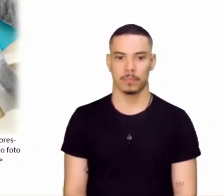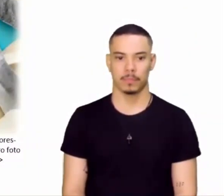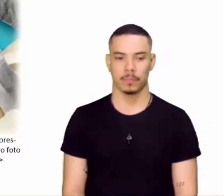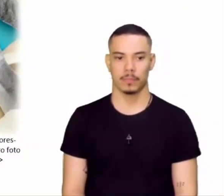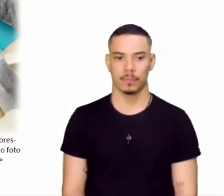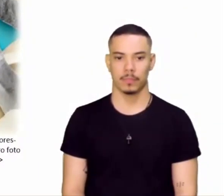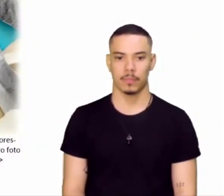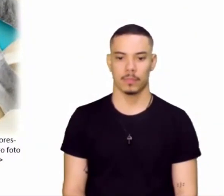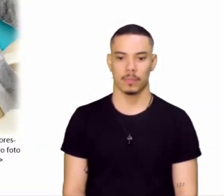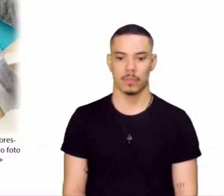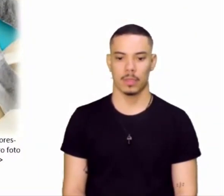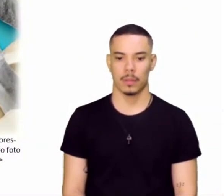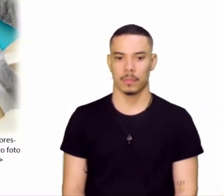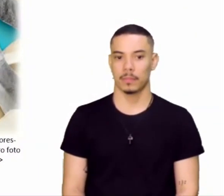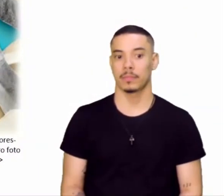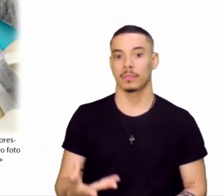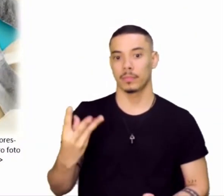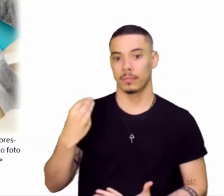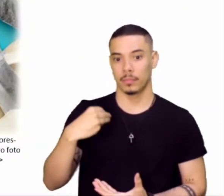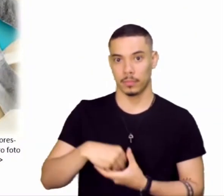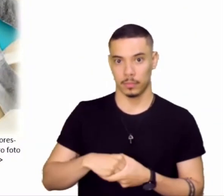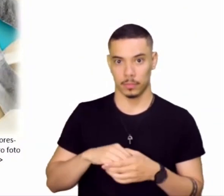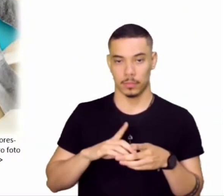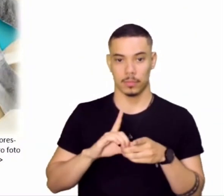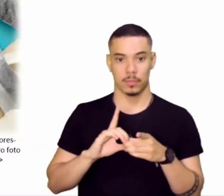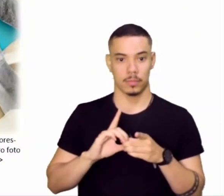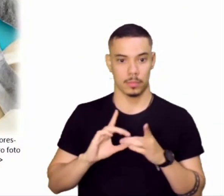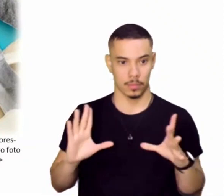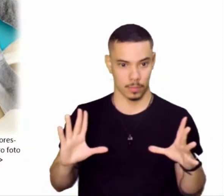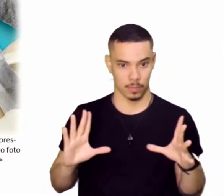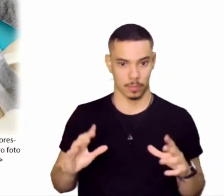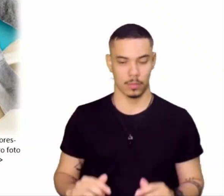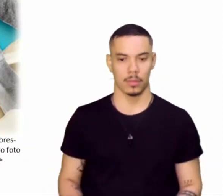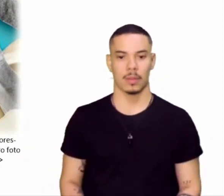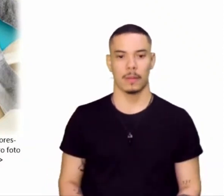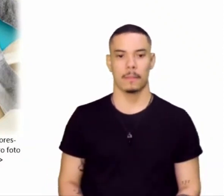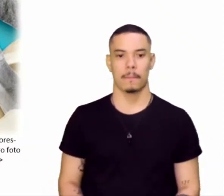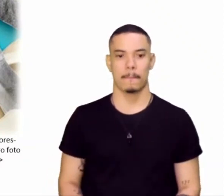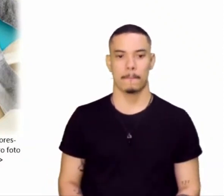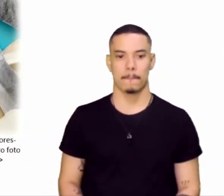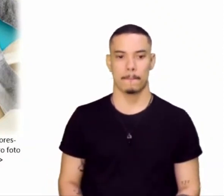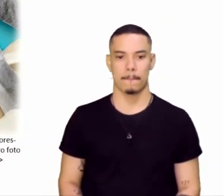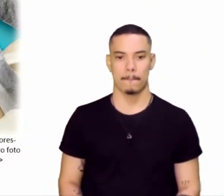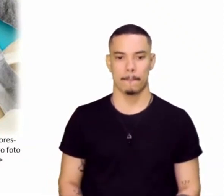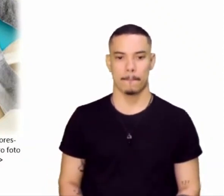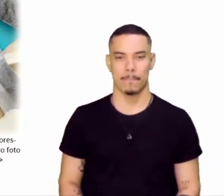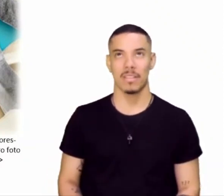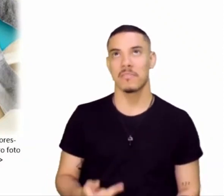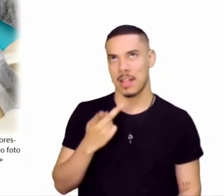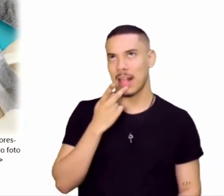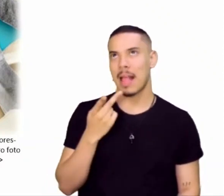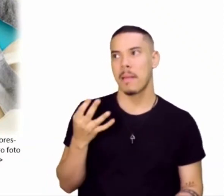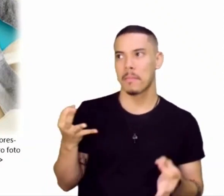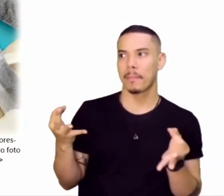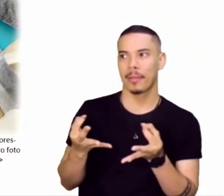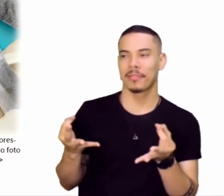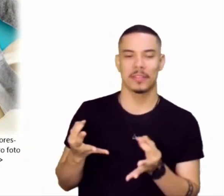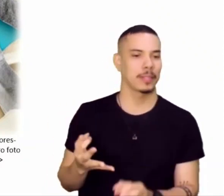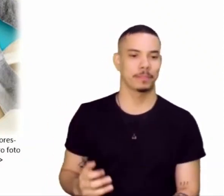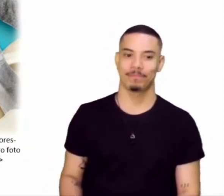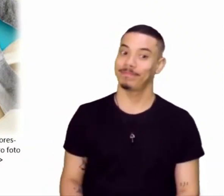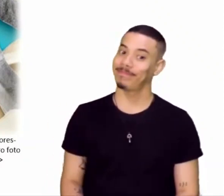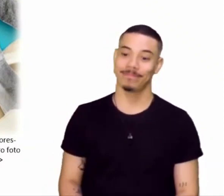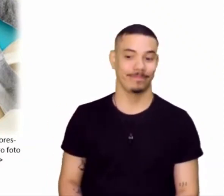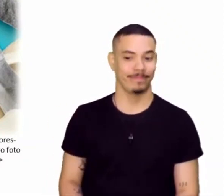Agora, gente, dentro da democracia, a gente acha, né, pode até achar que ela é um mar de rosas, né, mas ela tem